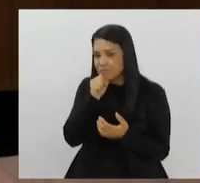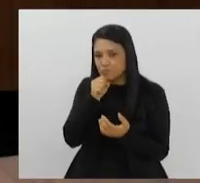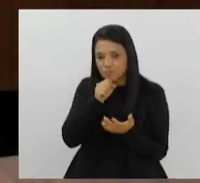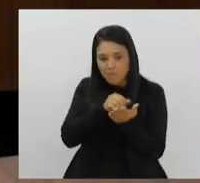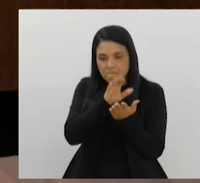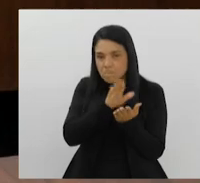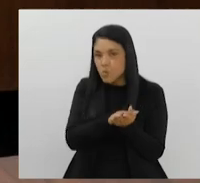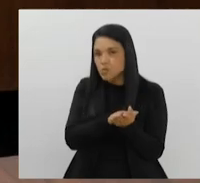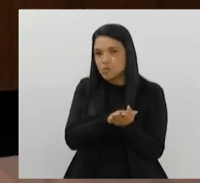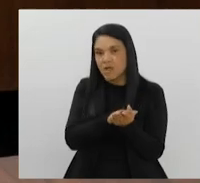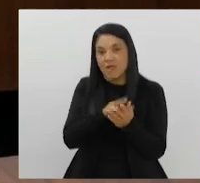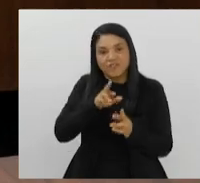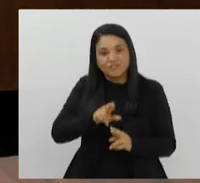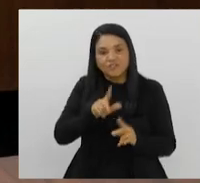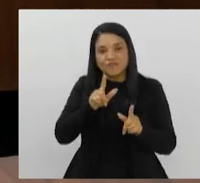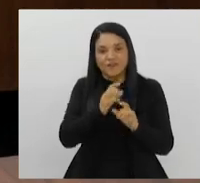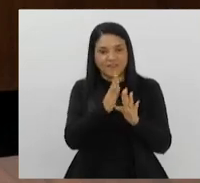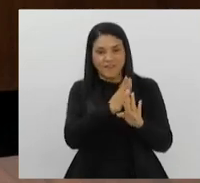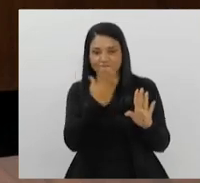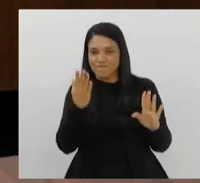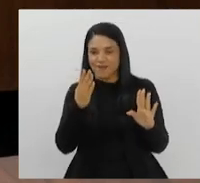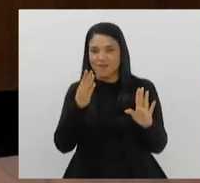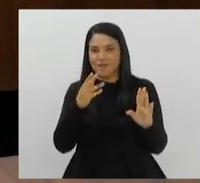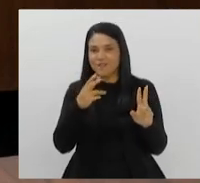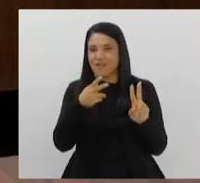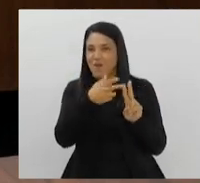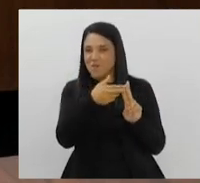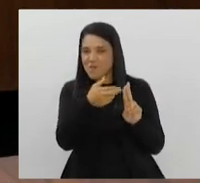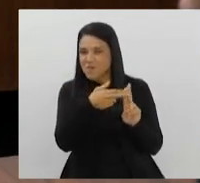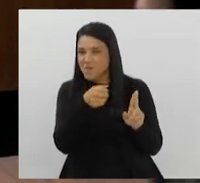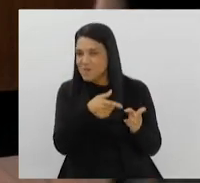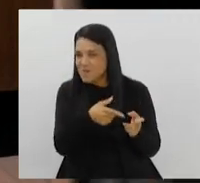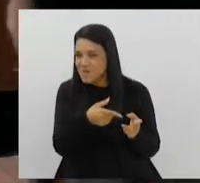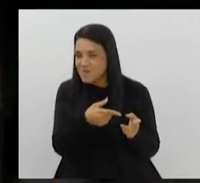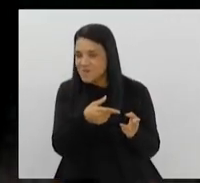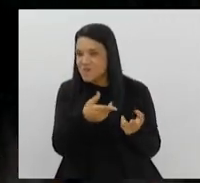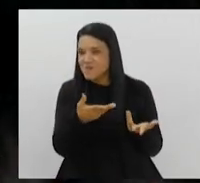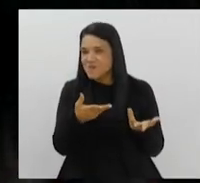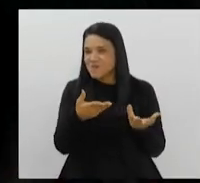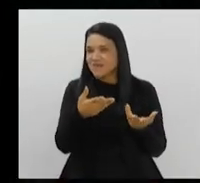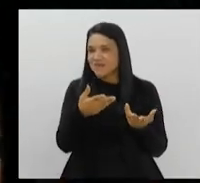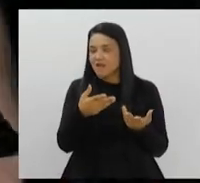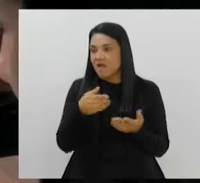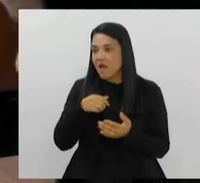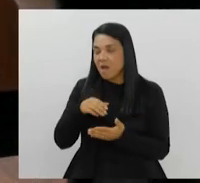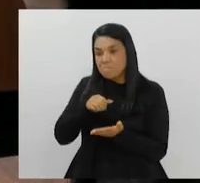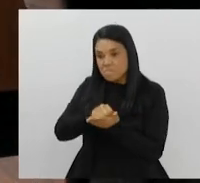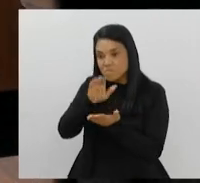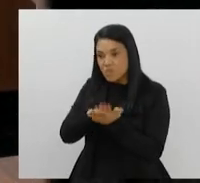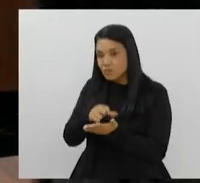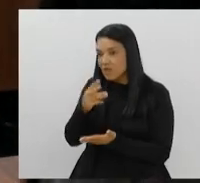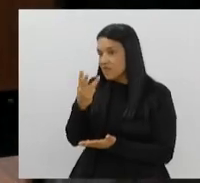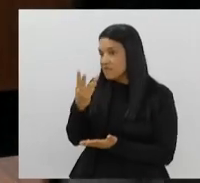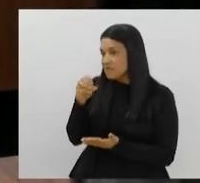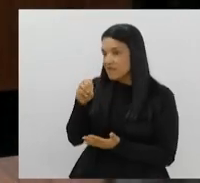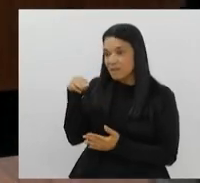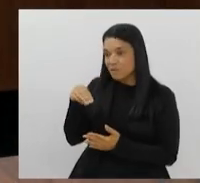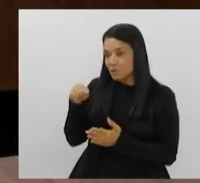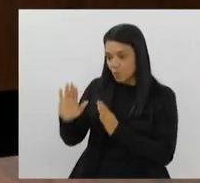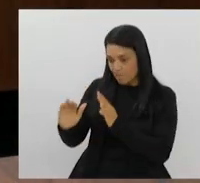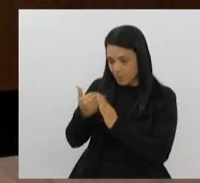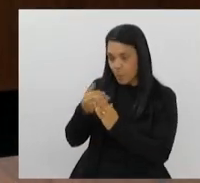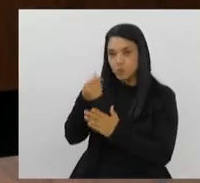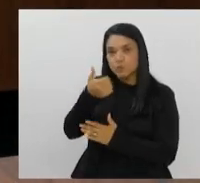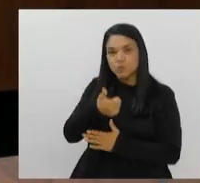está na fila da UPA, que demora 3, 4 horas. As multas estão chegando em 30 minutos. Em 30 minutos, as multas já estão